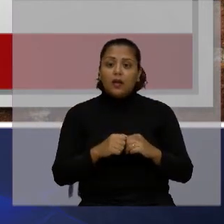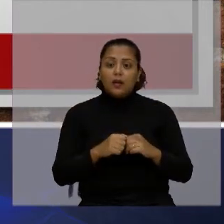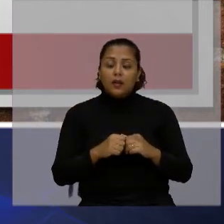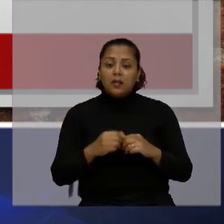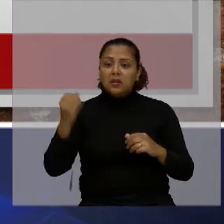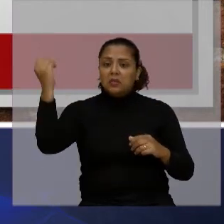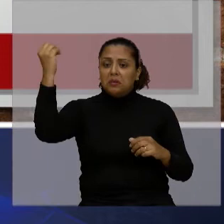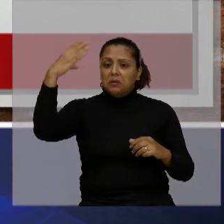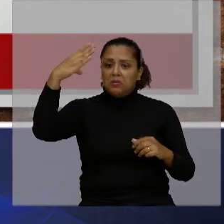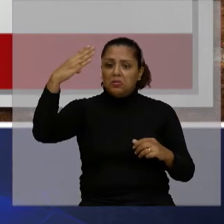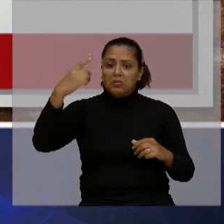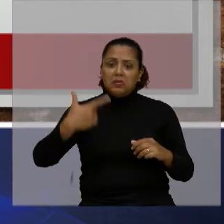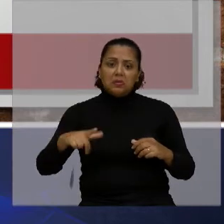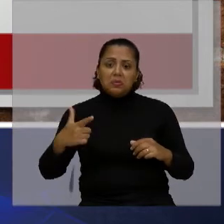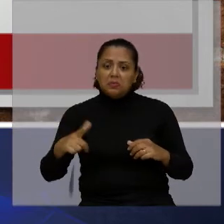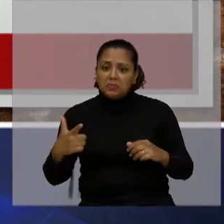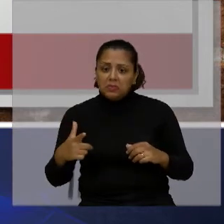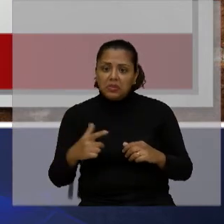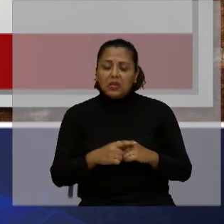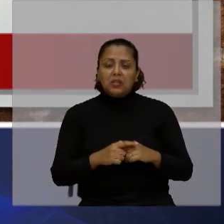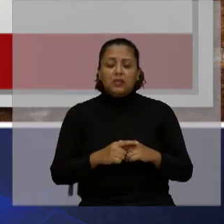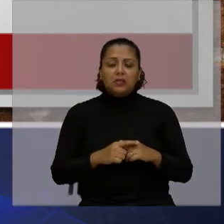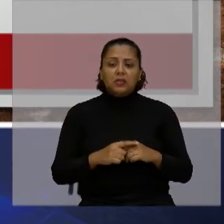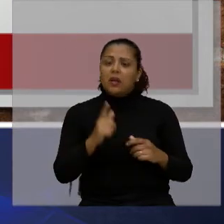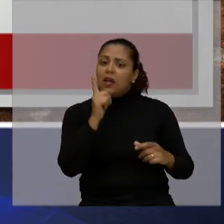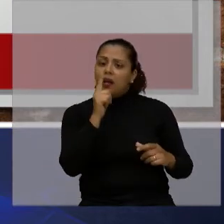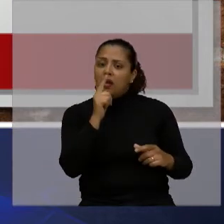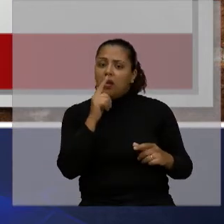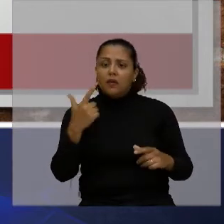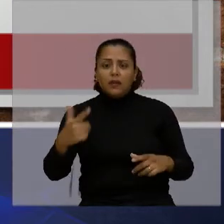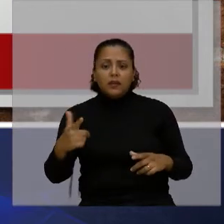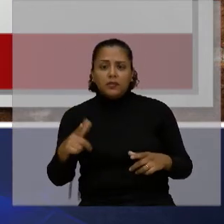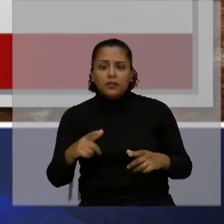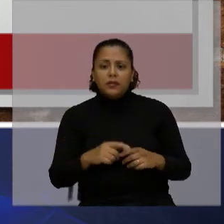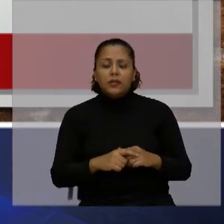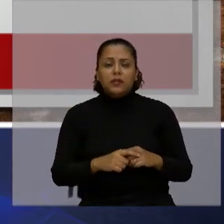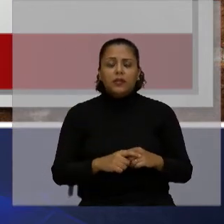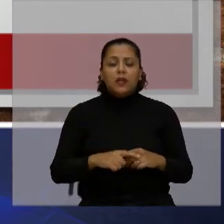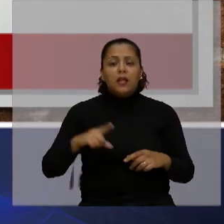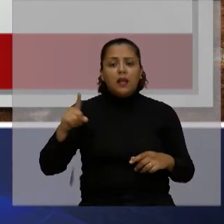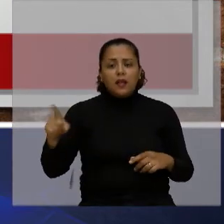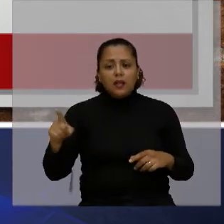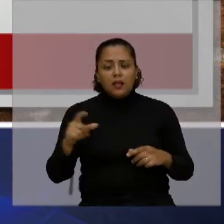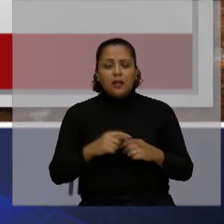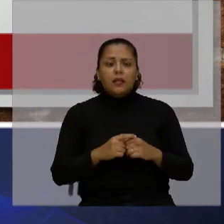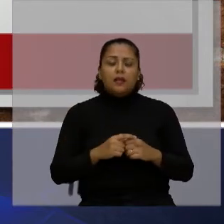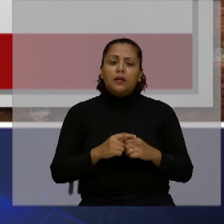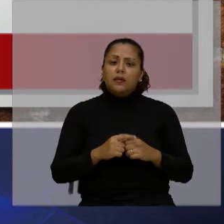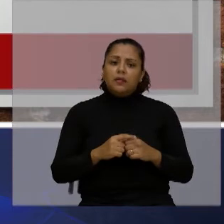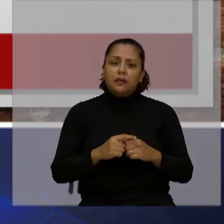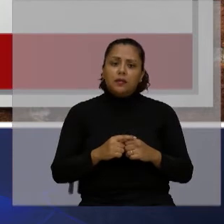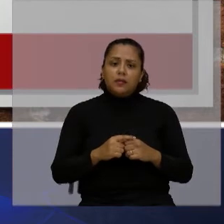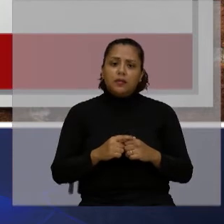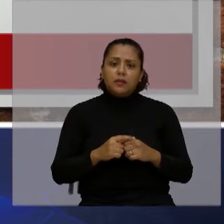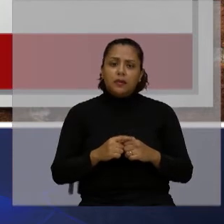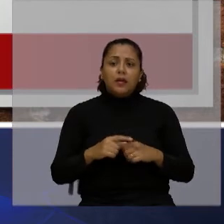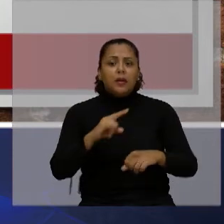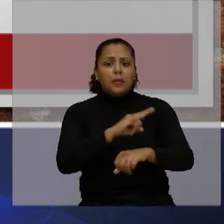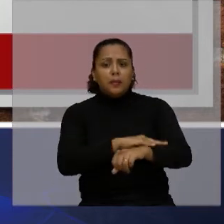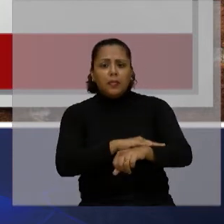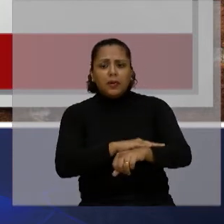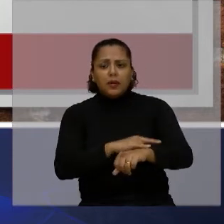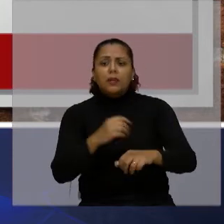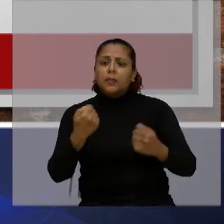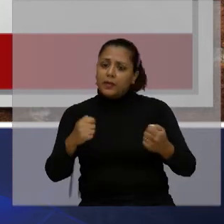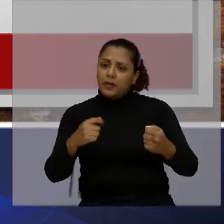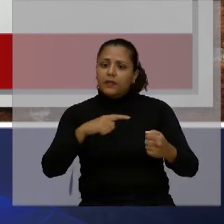naquele estado de um vestiário inacabado. Então, o que os moradores querem? É que a